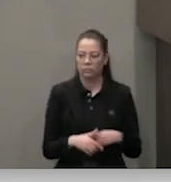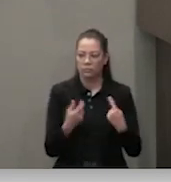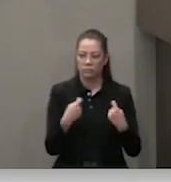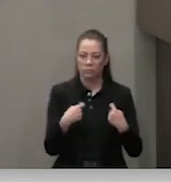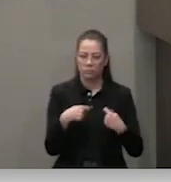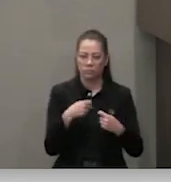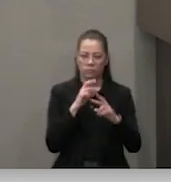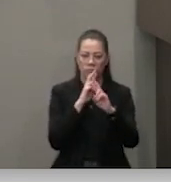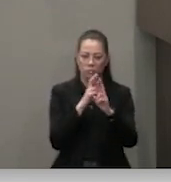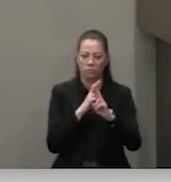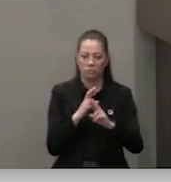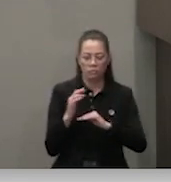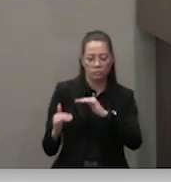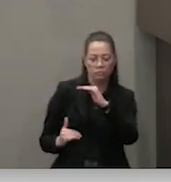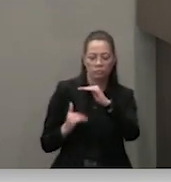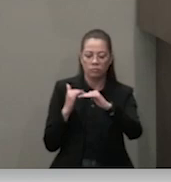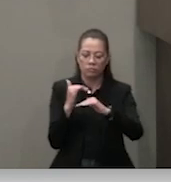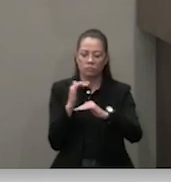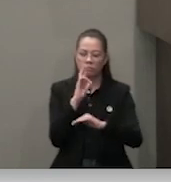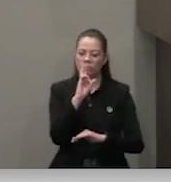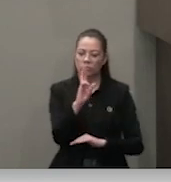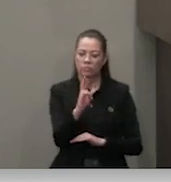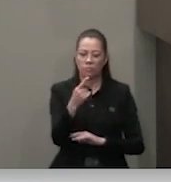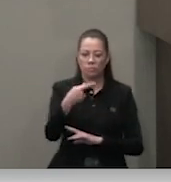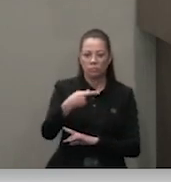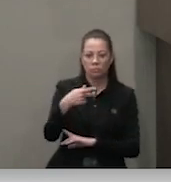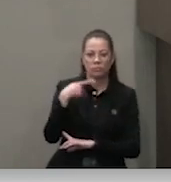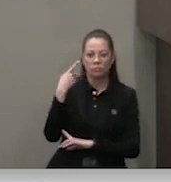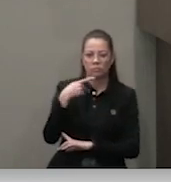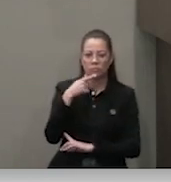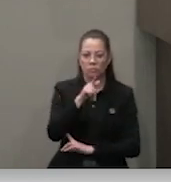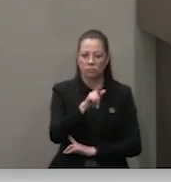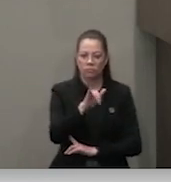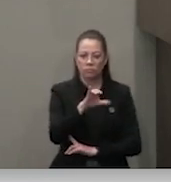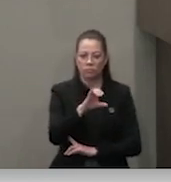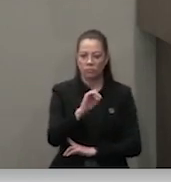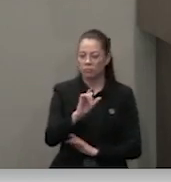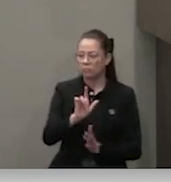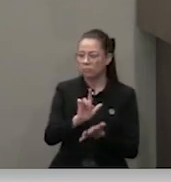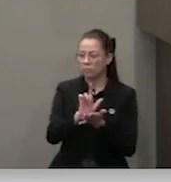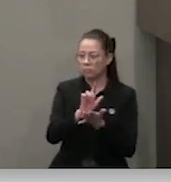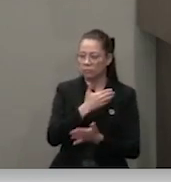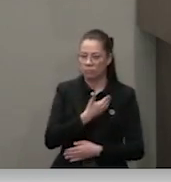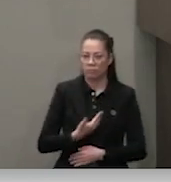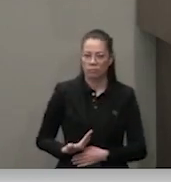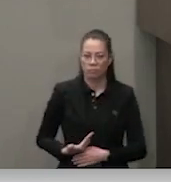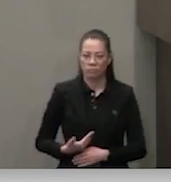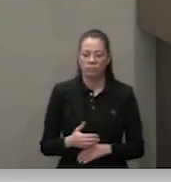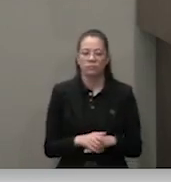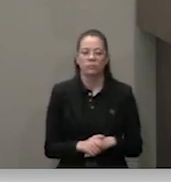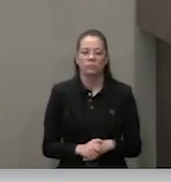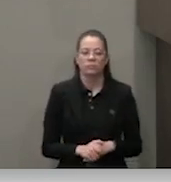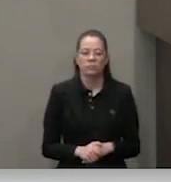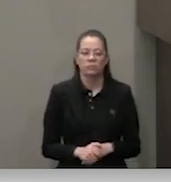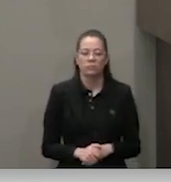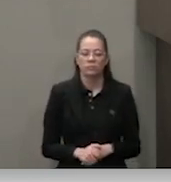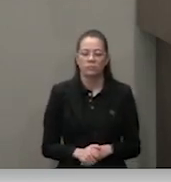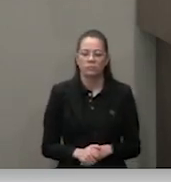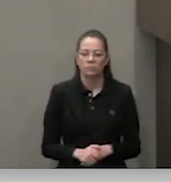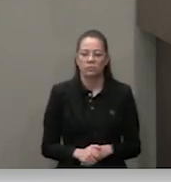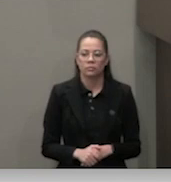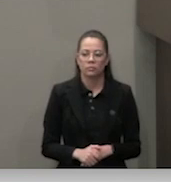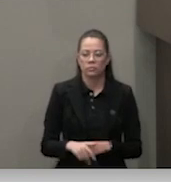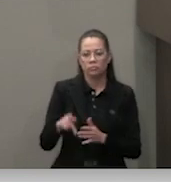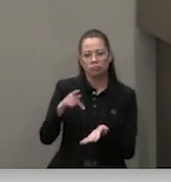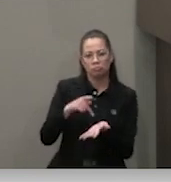uma resposta à altura né primeiro Vereador Gil líder da oposição e da situação perdão em